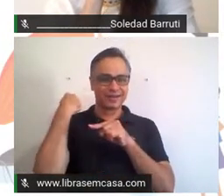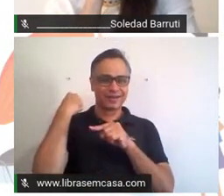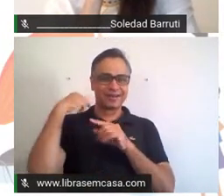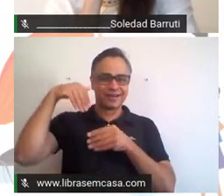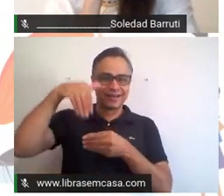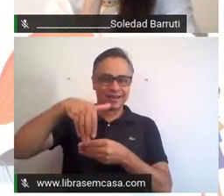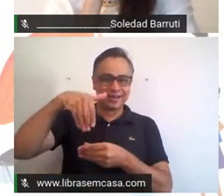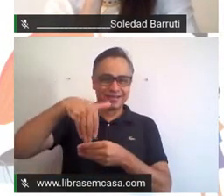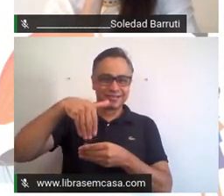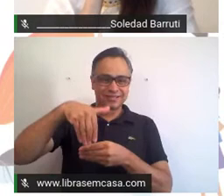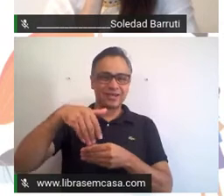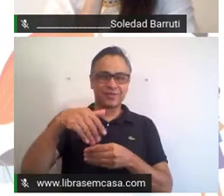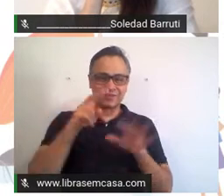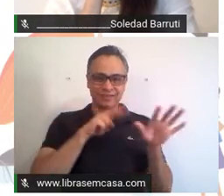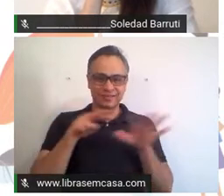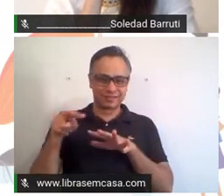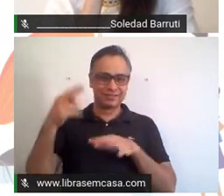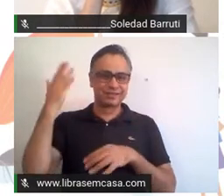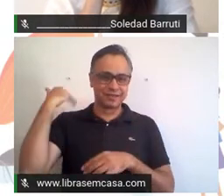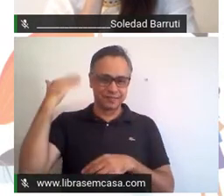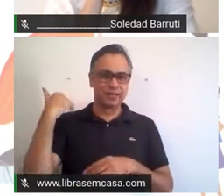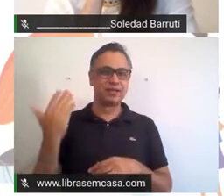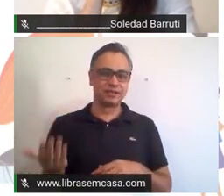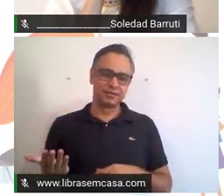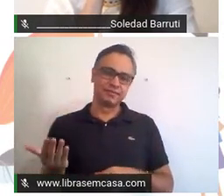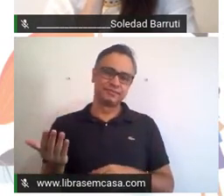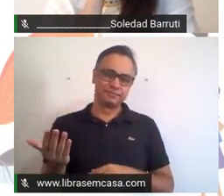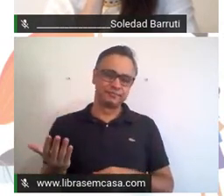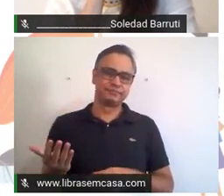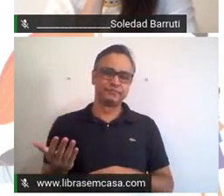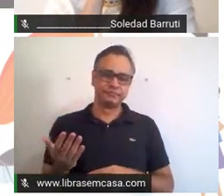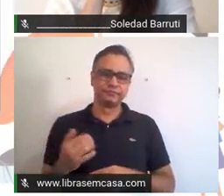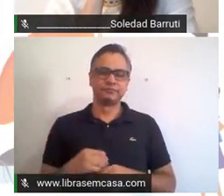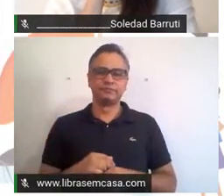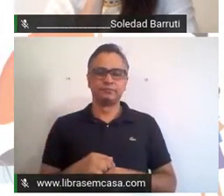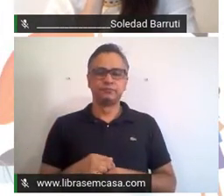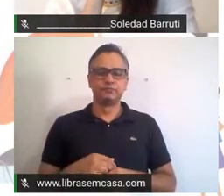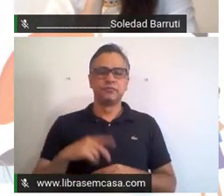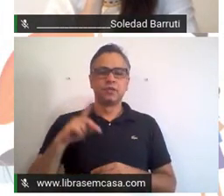passar por eleições na semana passada, né?